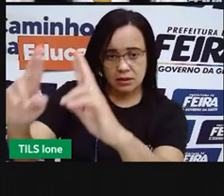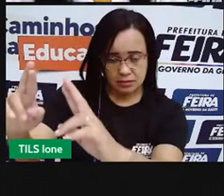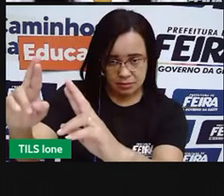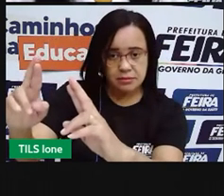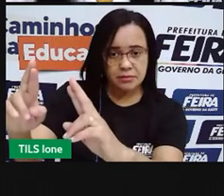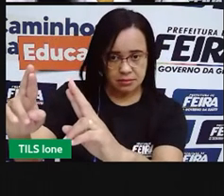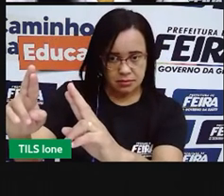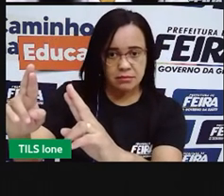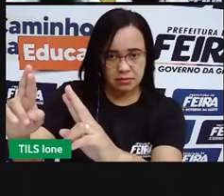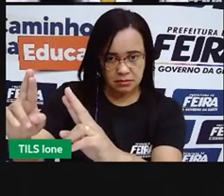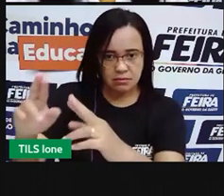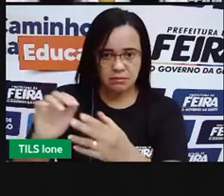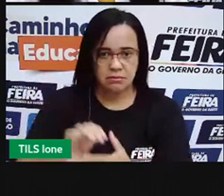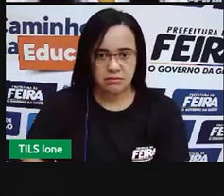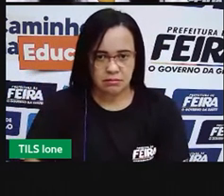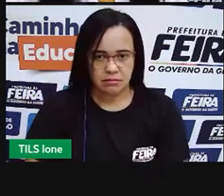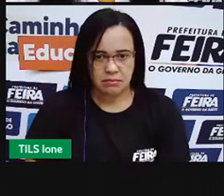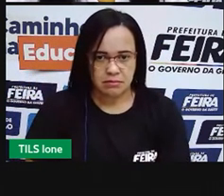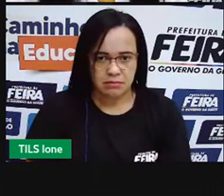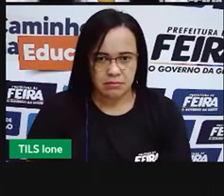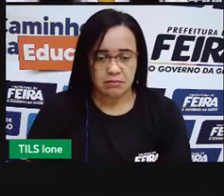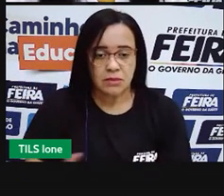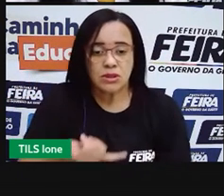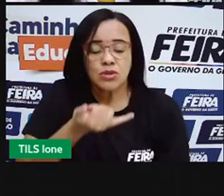pessoas perdidas